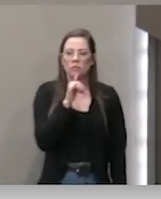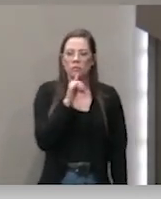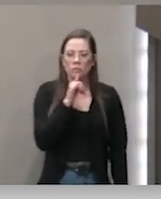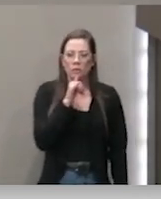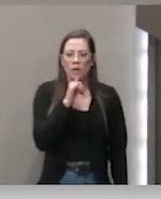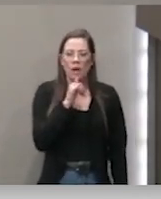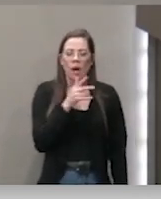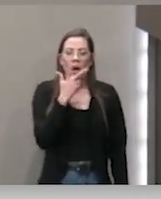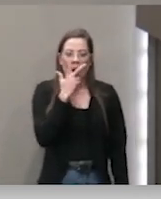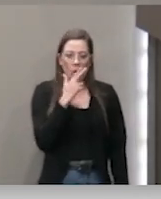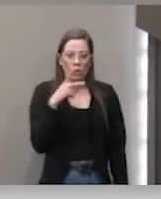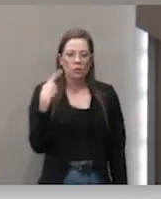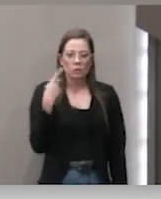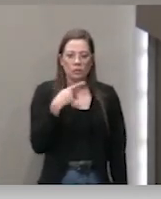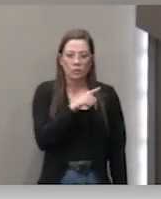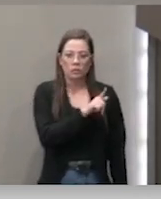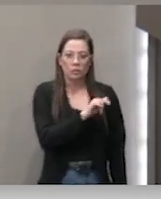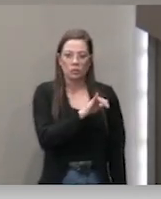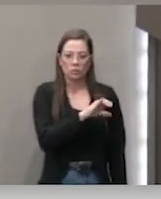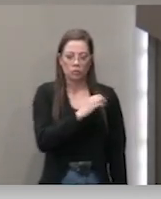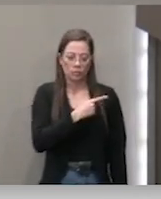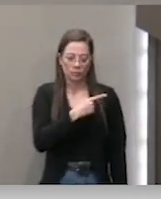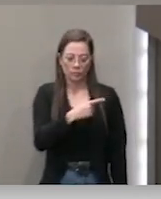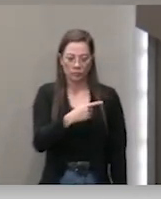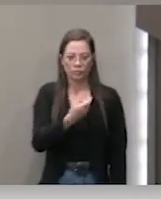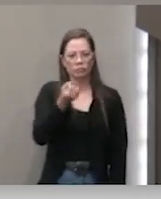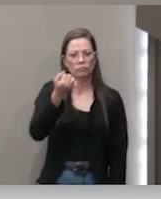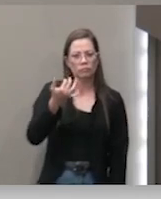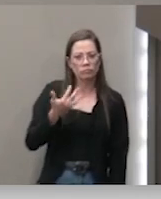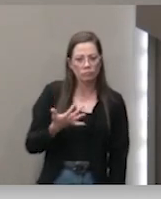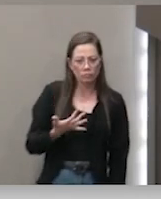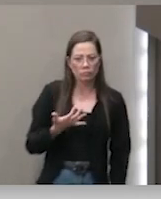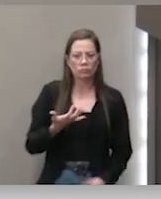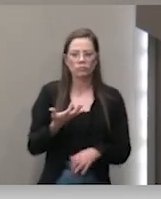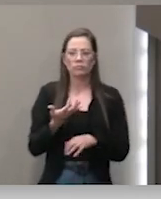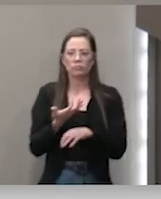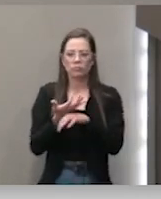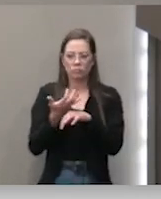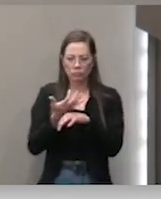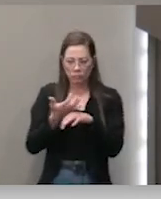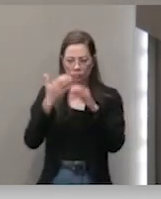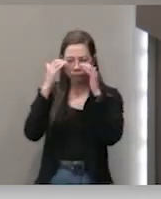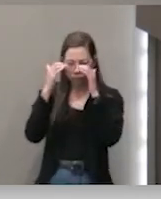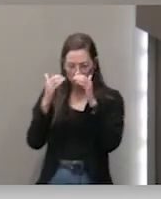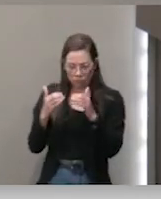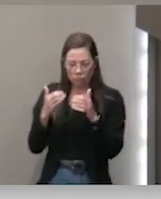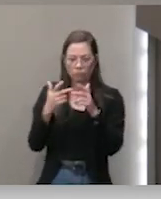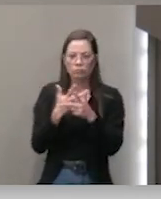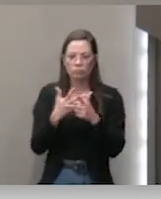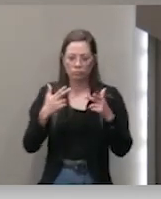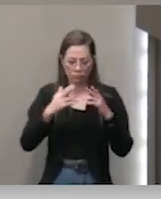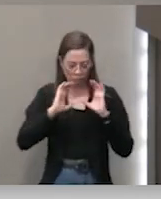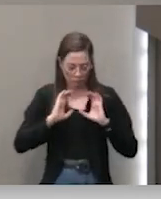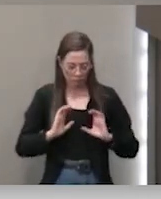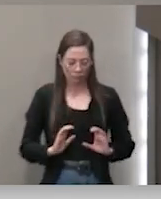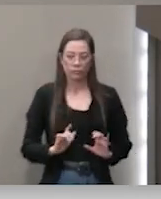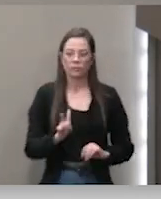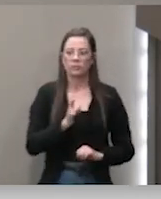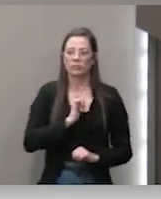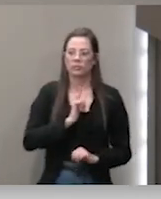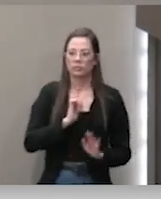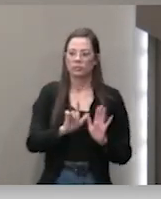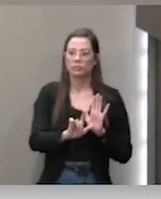o Geokrug citou aqui, nosso presidente, da disciplina, que o Milani também vem nessa linha. Nós tivemos a lei